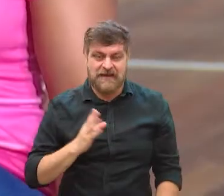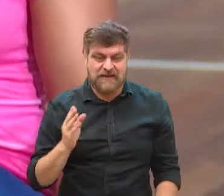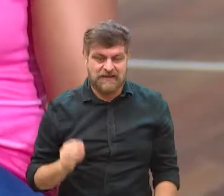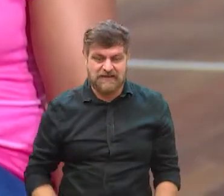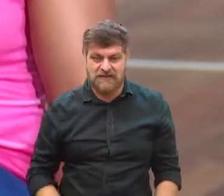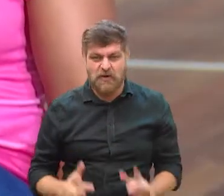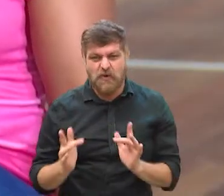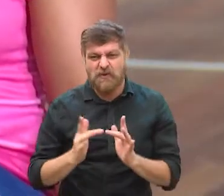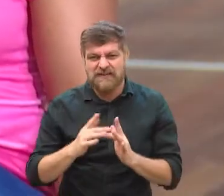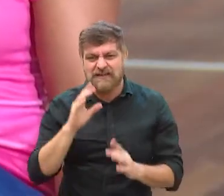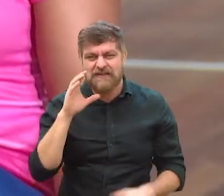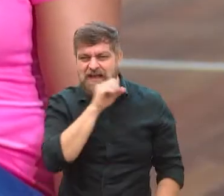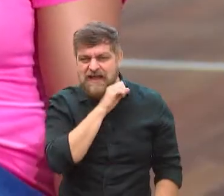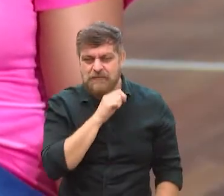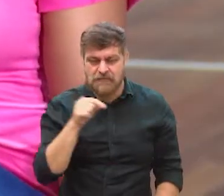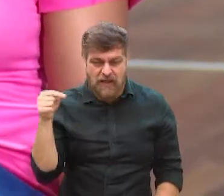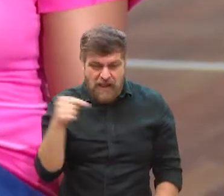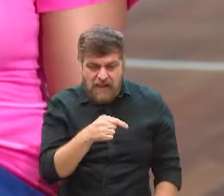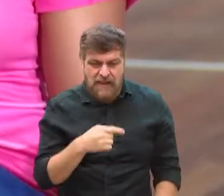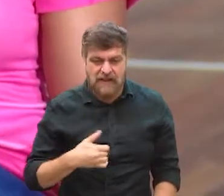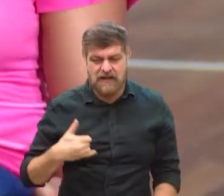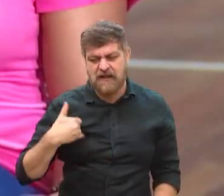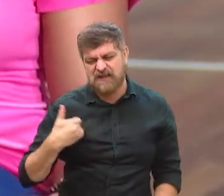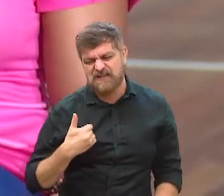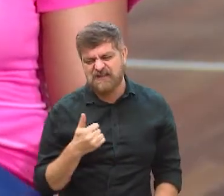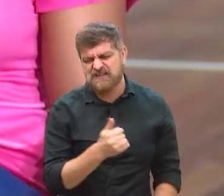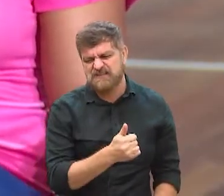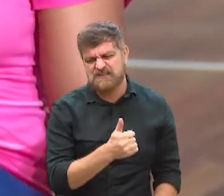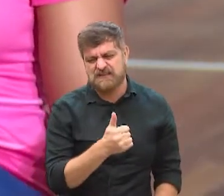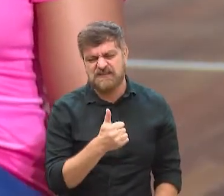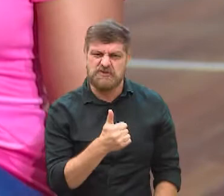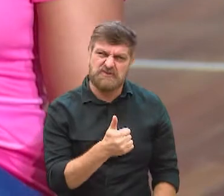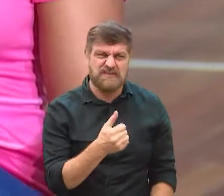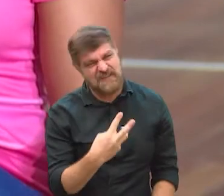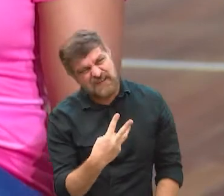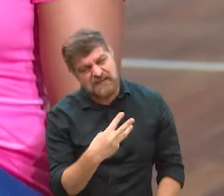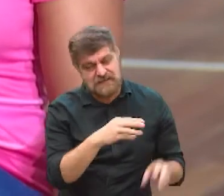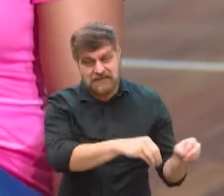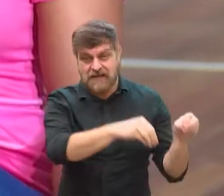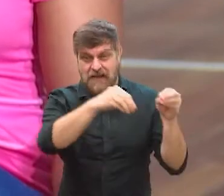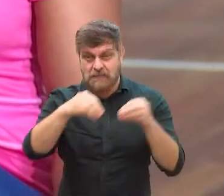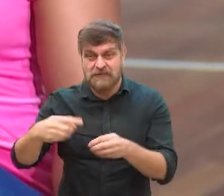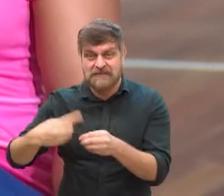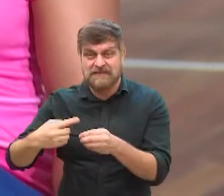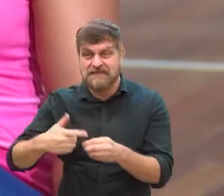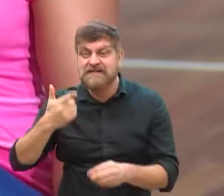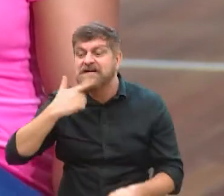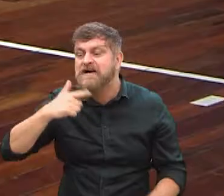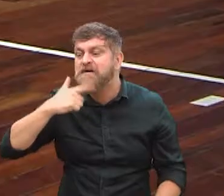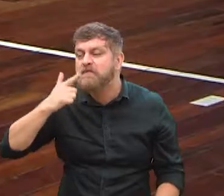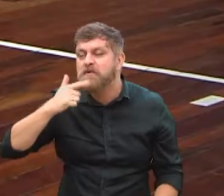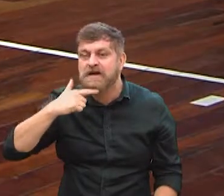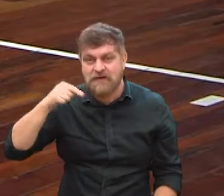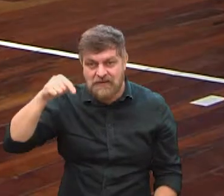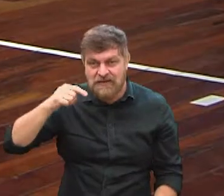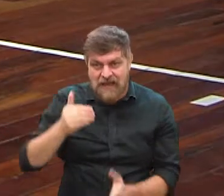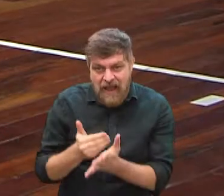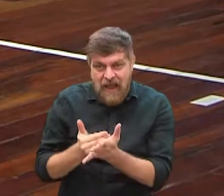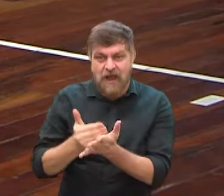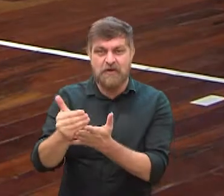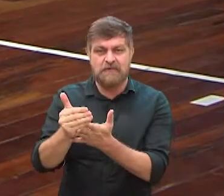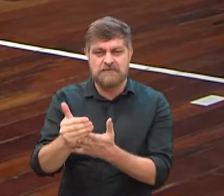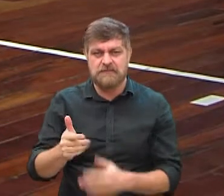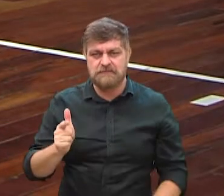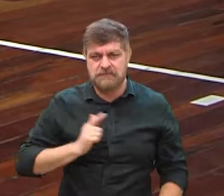fiquei lá até os 13 anos, né? E logo já mudei para Campo Mourão. E foi em Campo Mourão que tudo começou. Eu comecei a